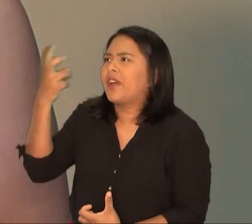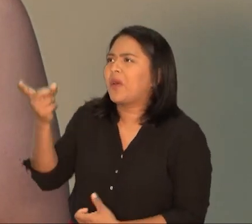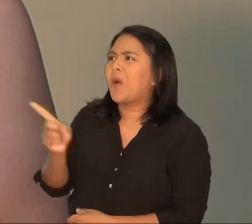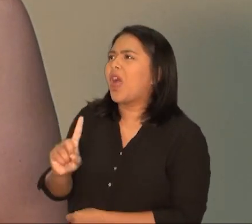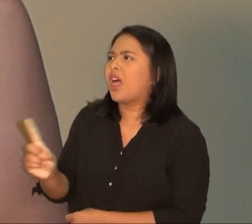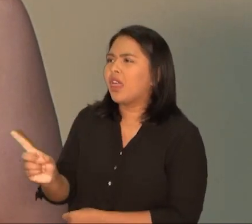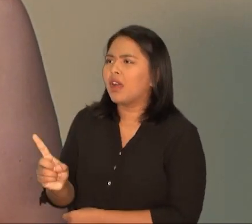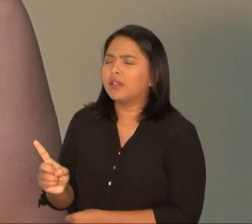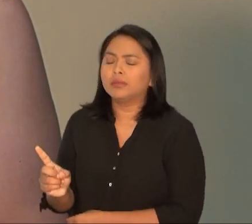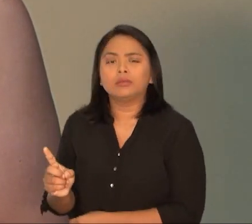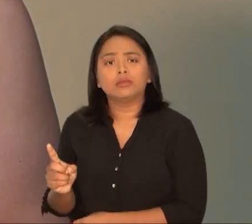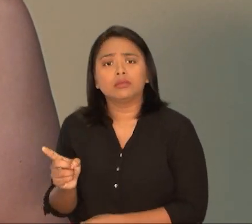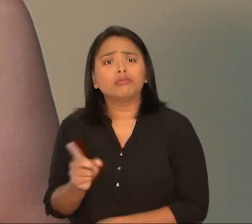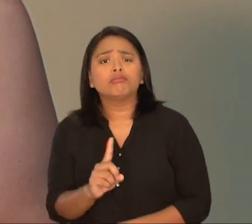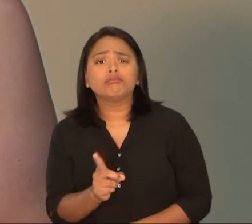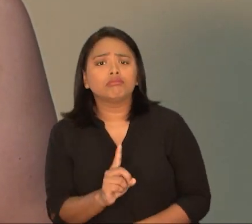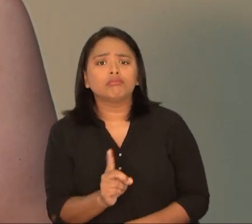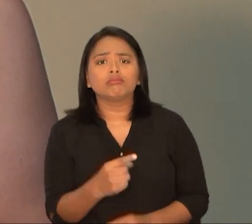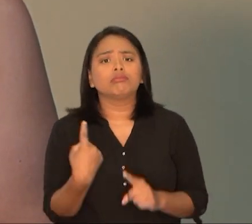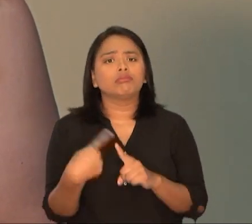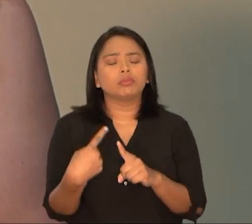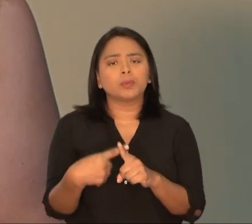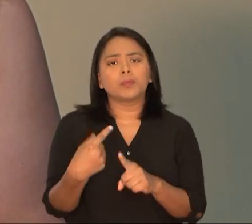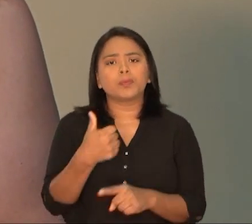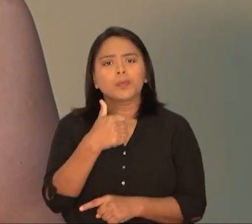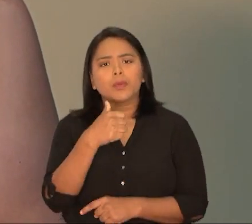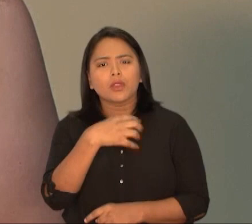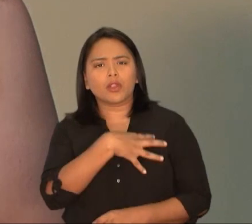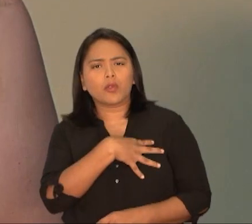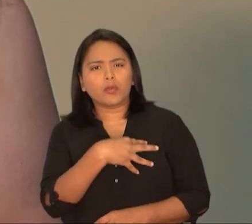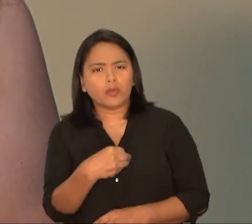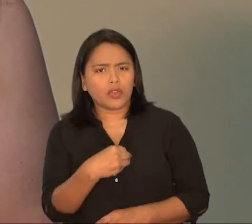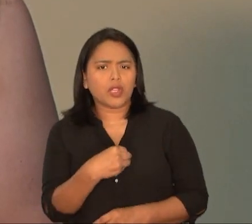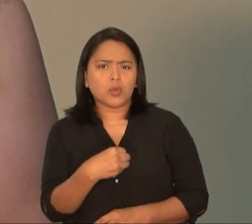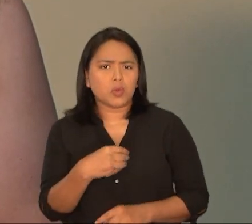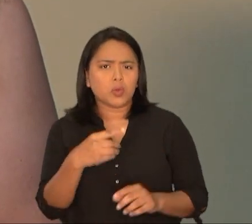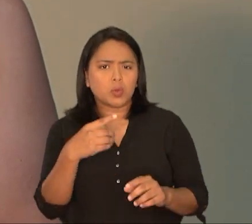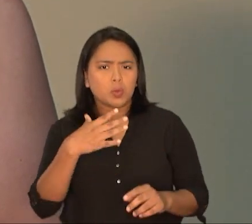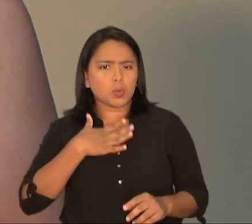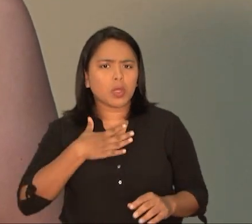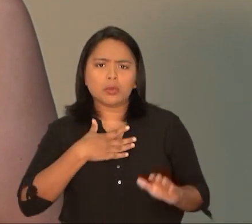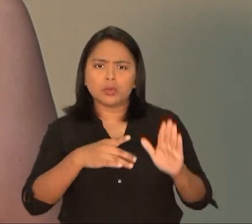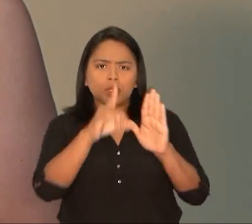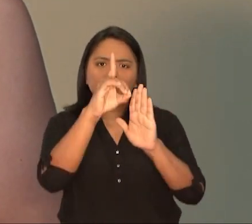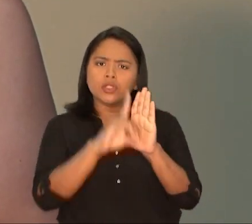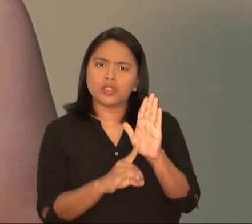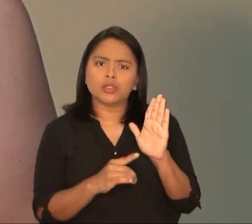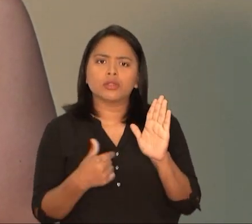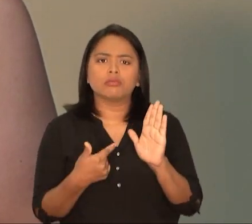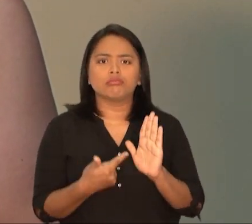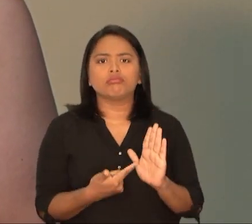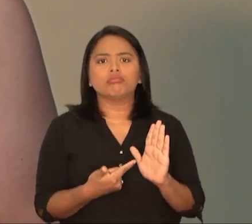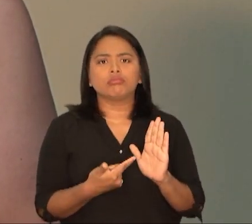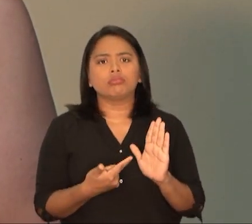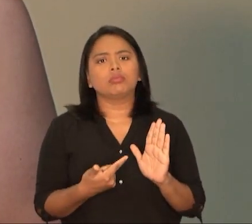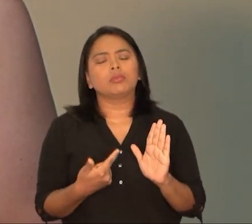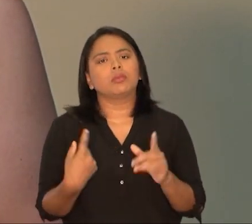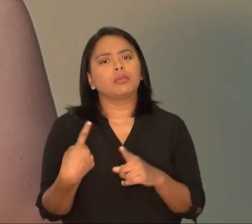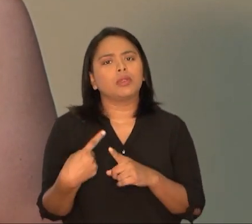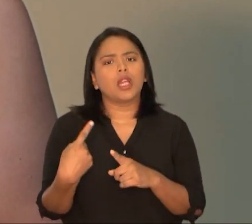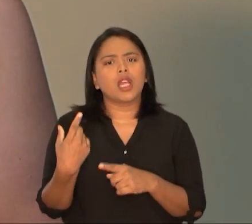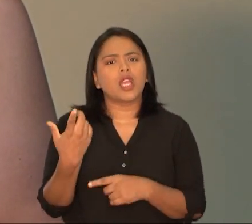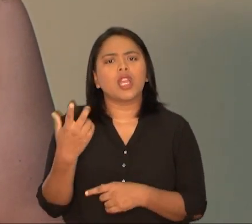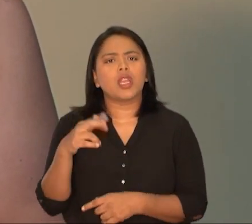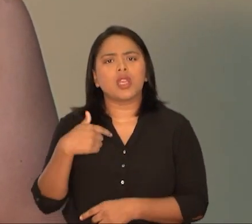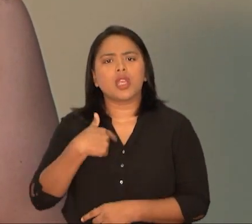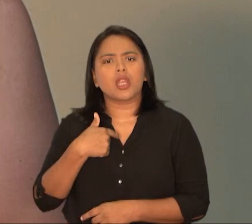o Vitor tem o mesmo direito que as pessoas típicas têm. Então, eu não vou deixar,